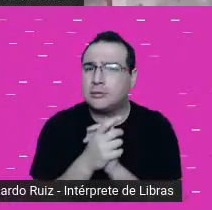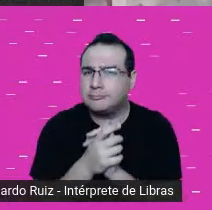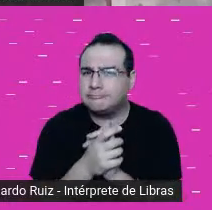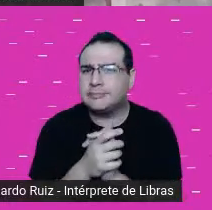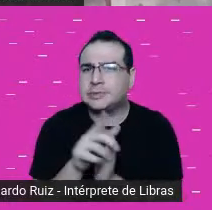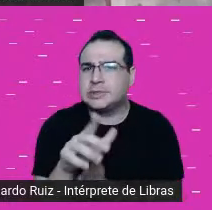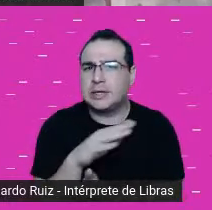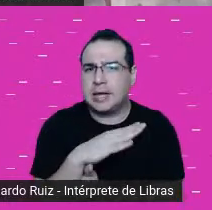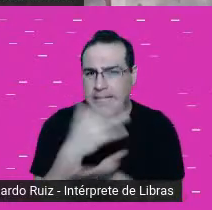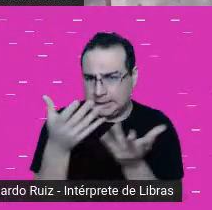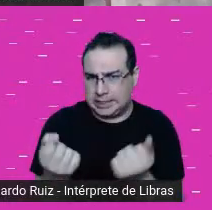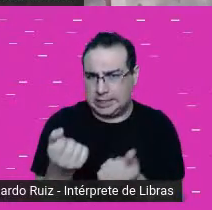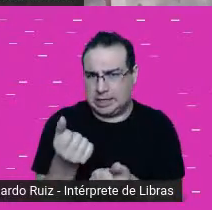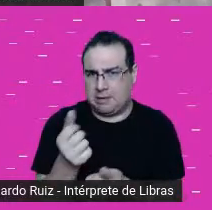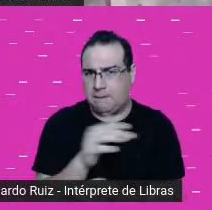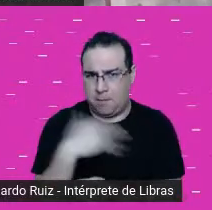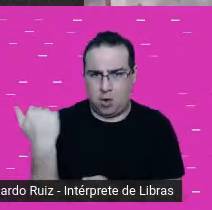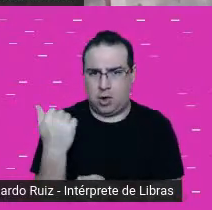era